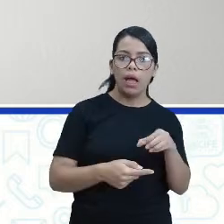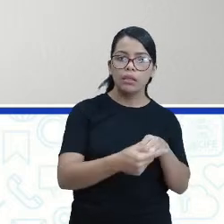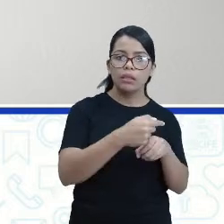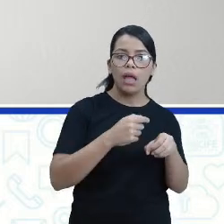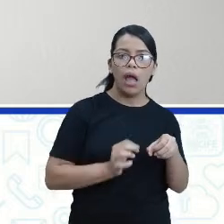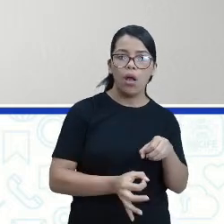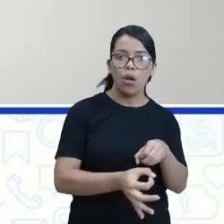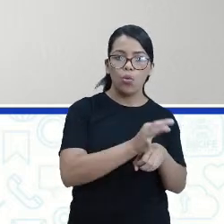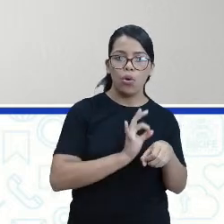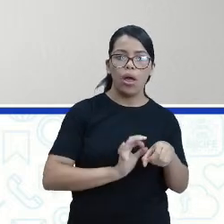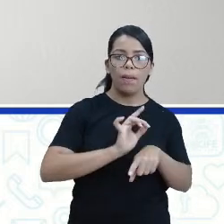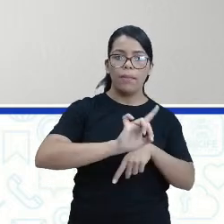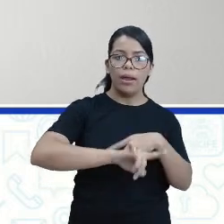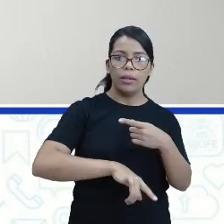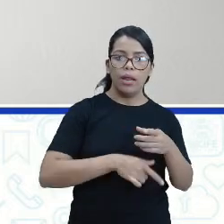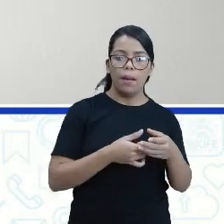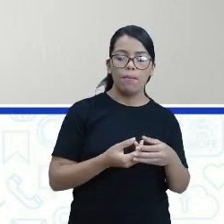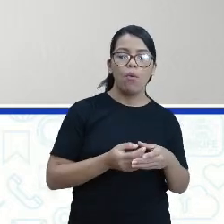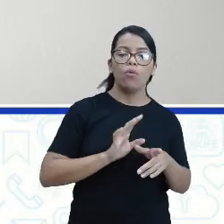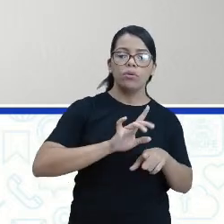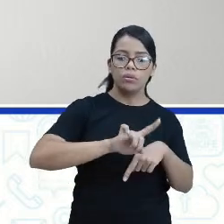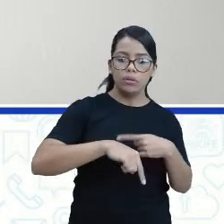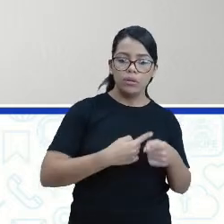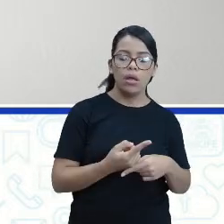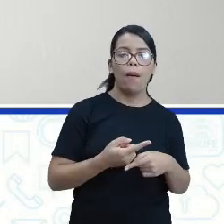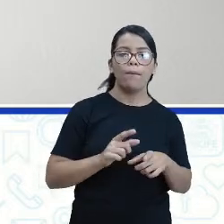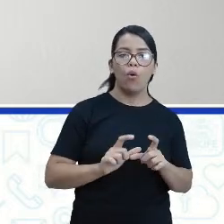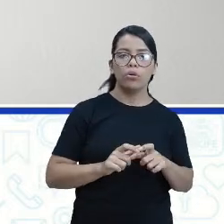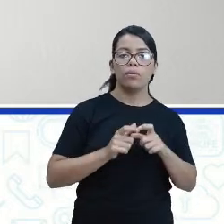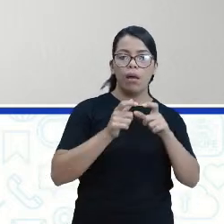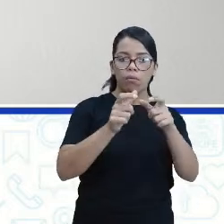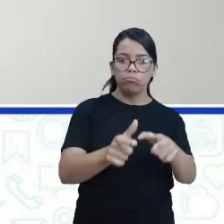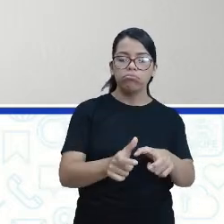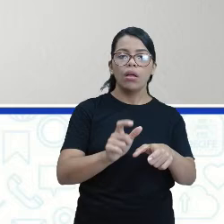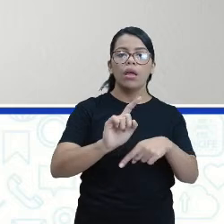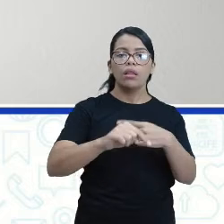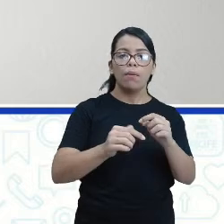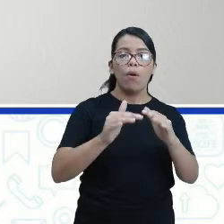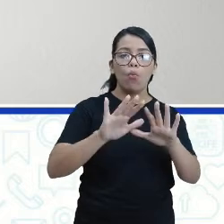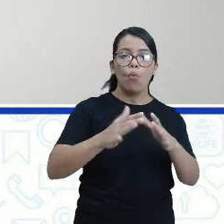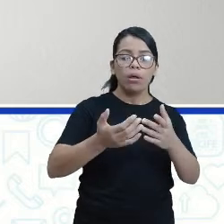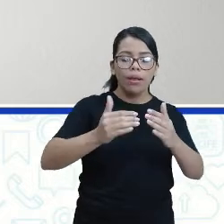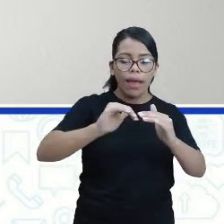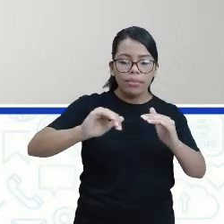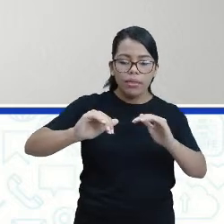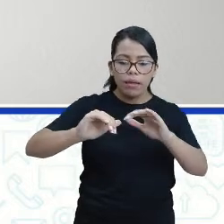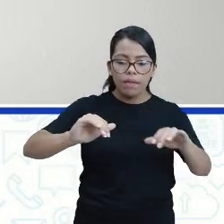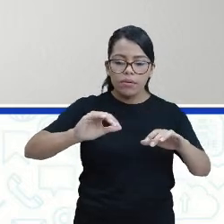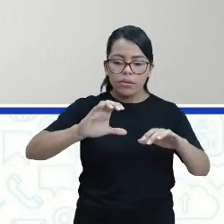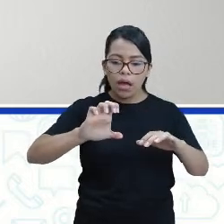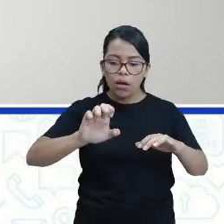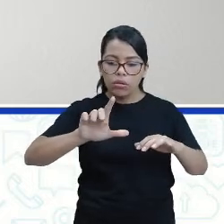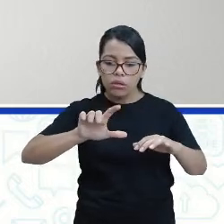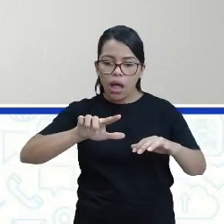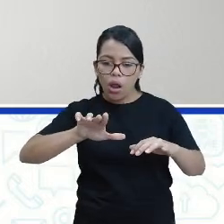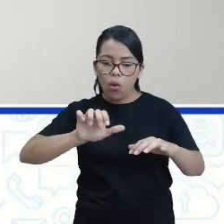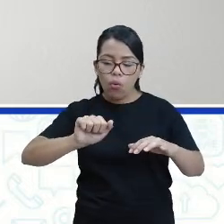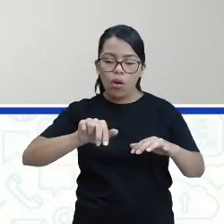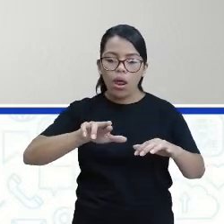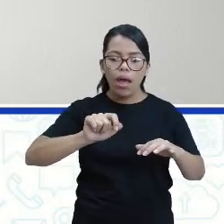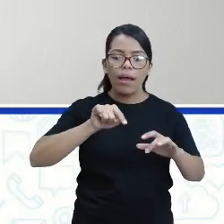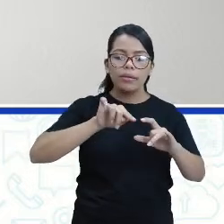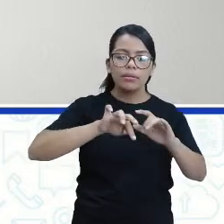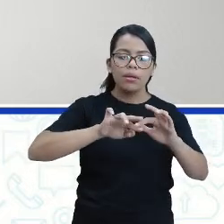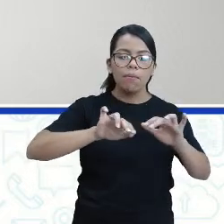Para a próxima prole, né? E aí, ó, na divisão celular, durante a divisão, esse material vai